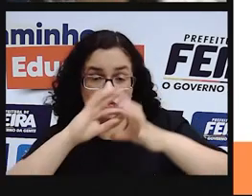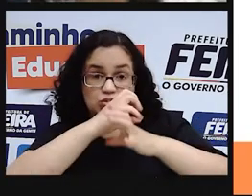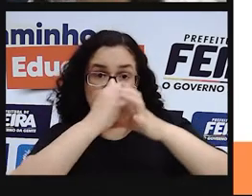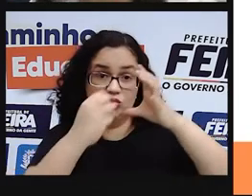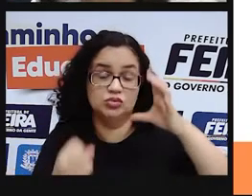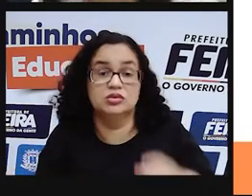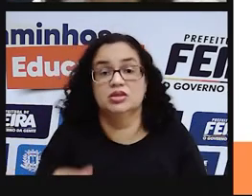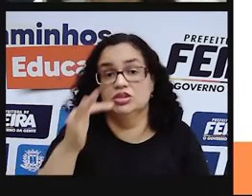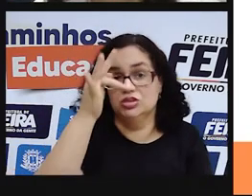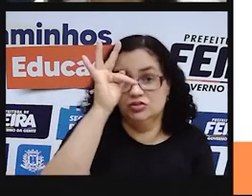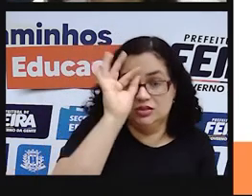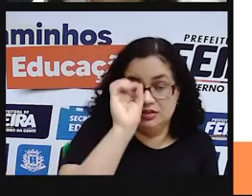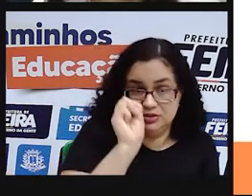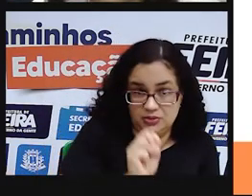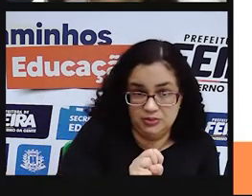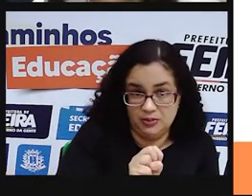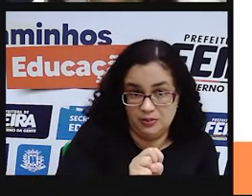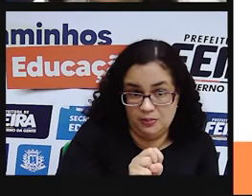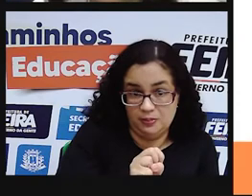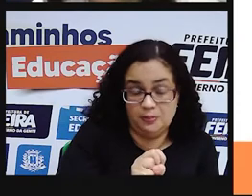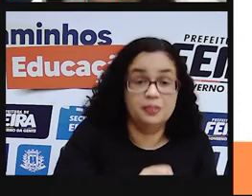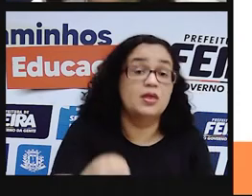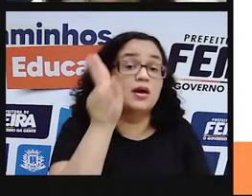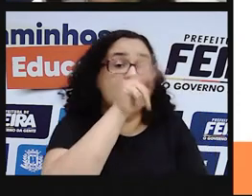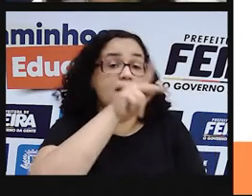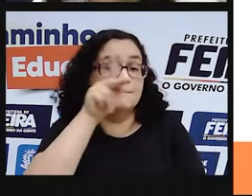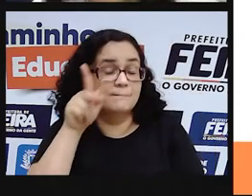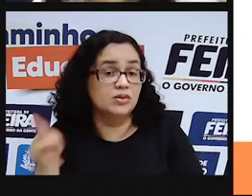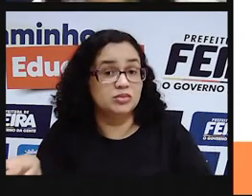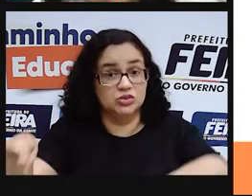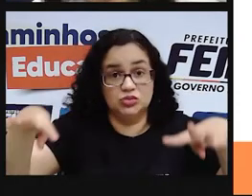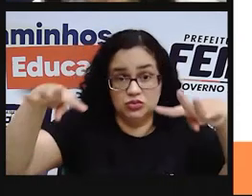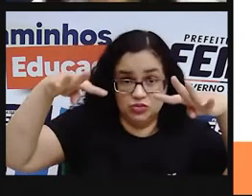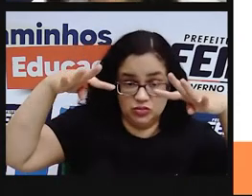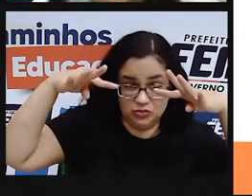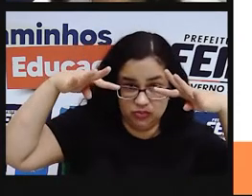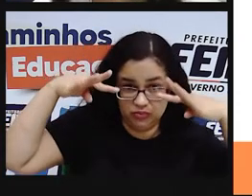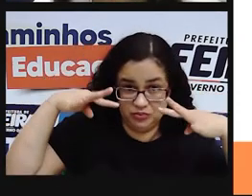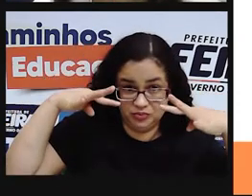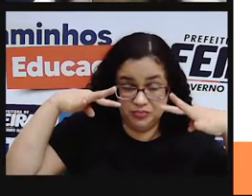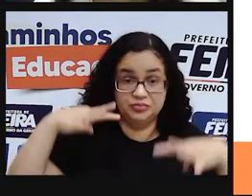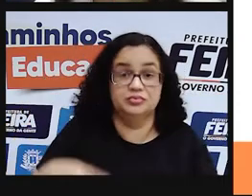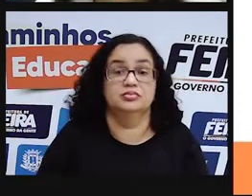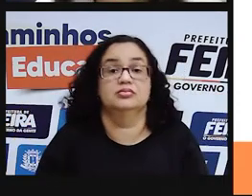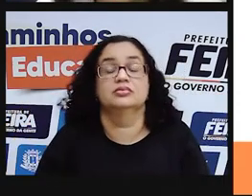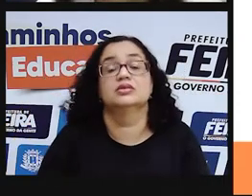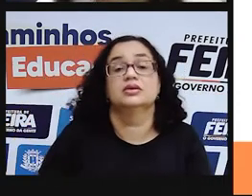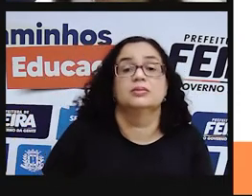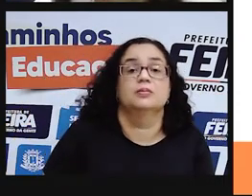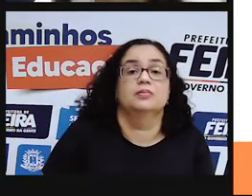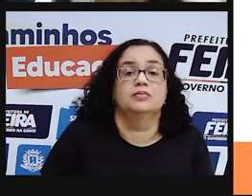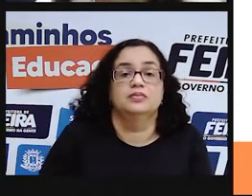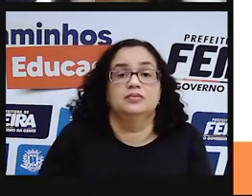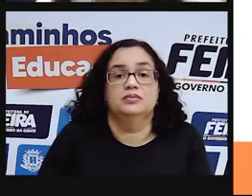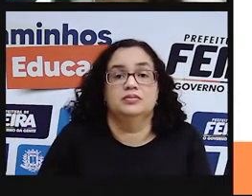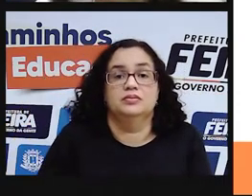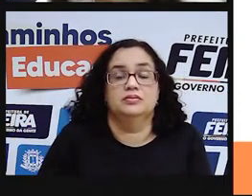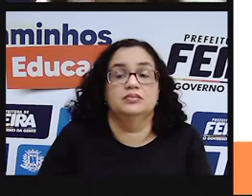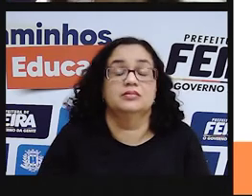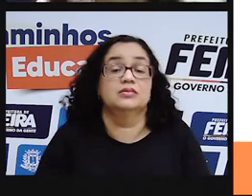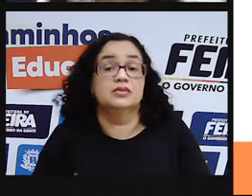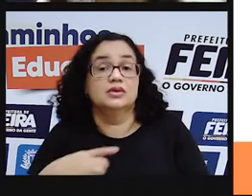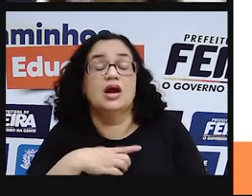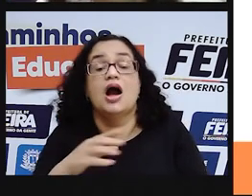hidrográficas de Feira de Santana mas o que a prova é que vocês se a TIM tem com maior é assim atenção é